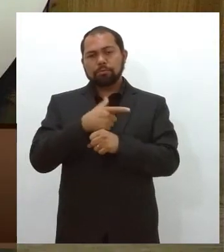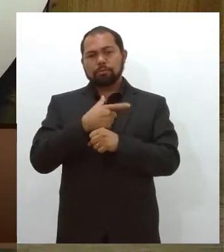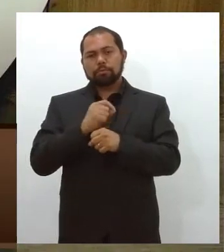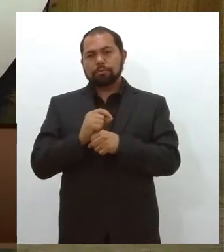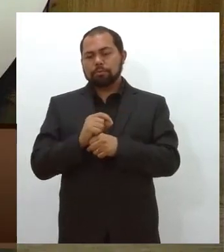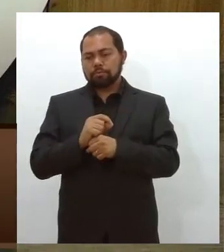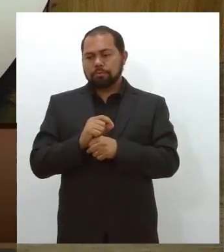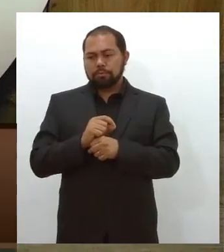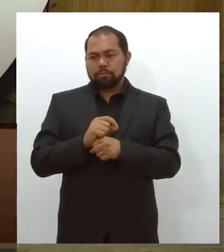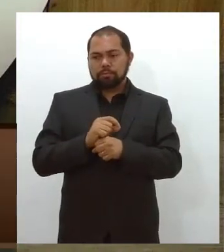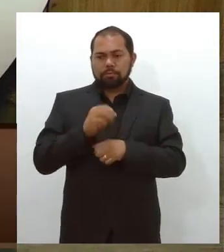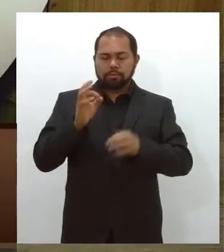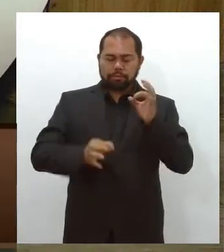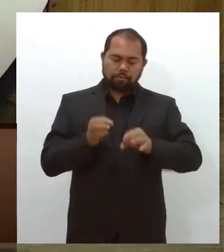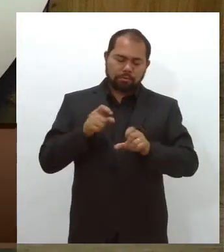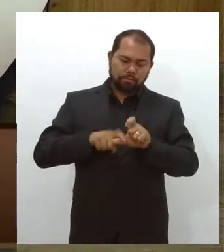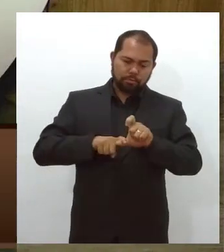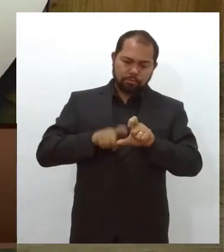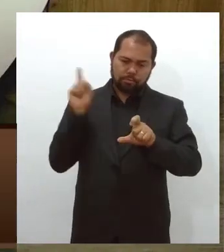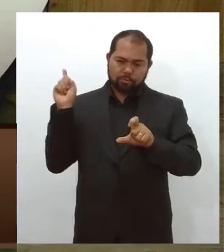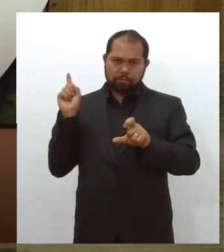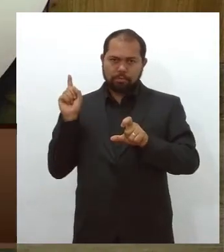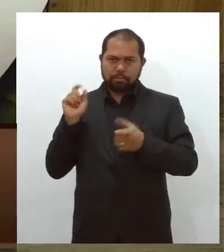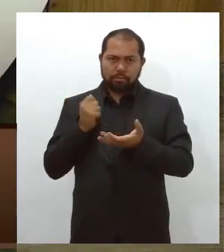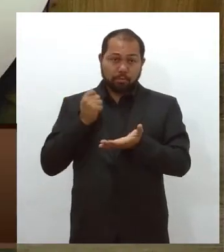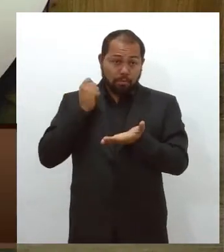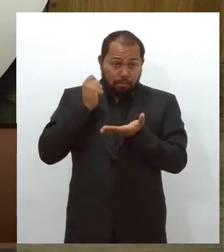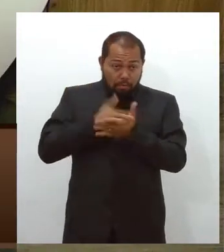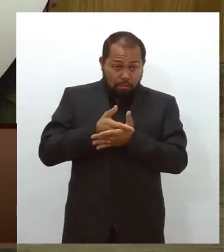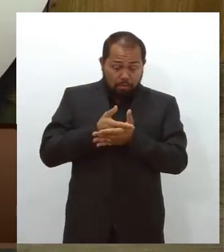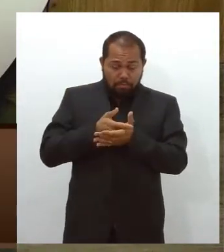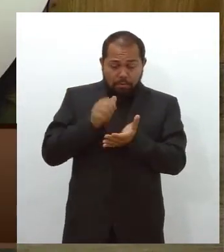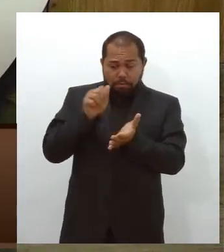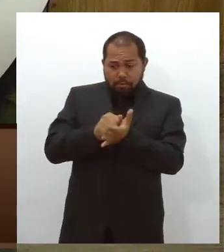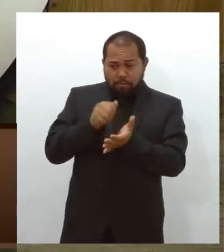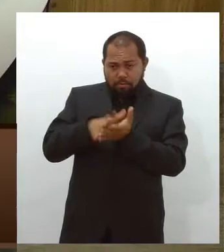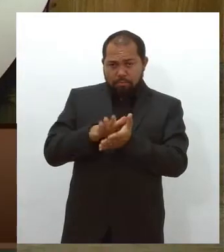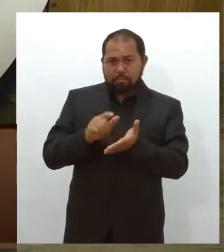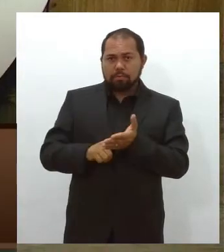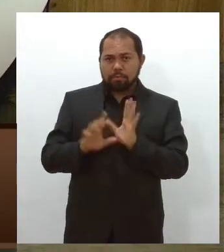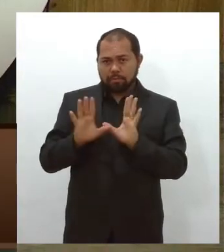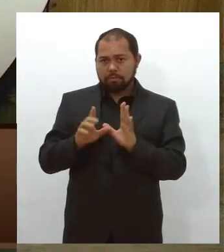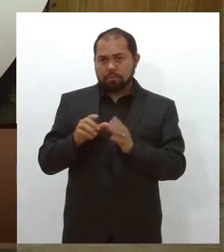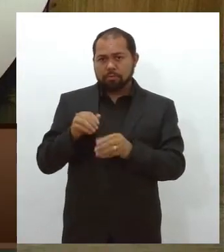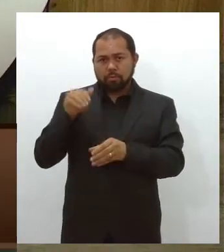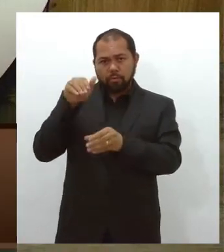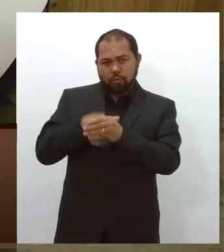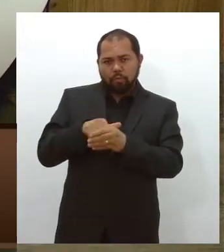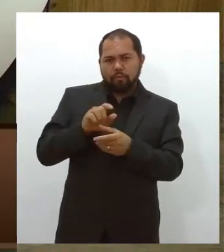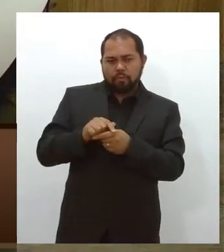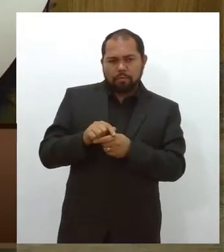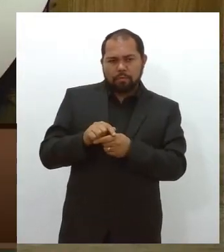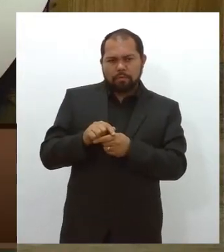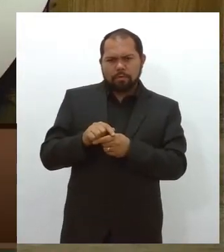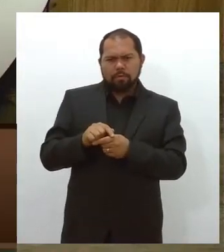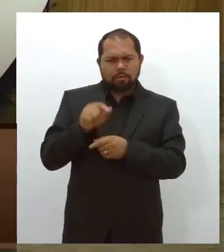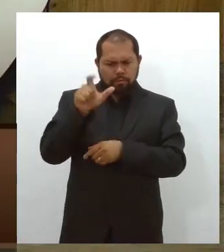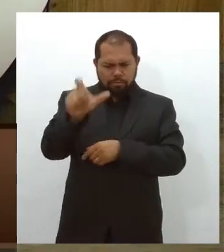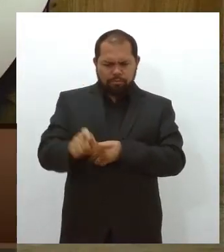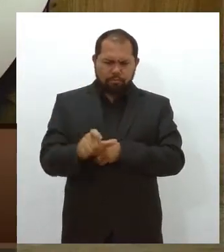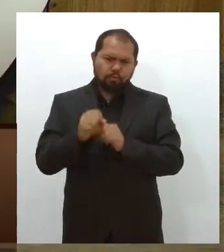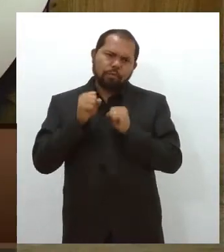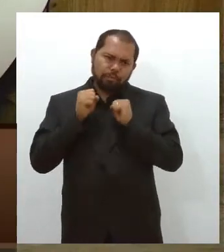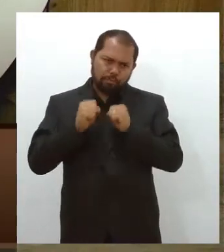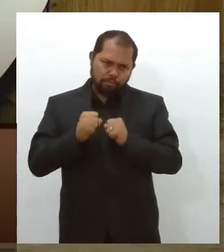prazo de pagamento de multa daqueles que não votaram naquele pleito. Essas pessoas estão aptas a participar deste pleito de 2022,